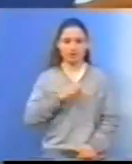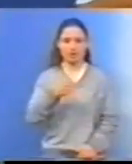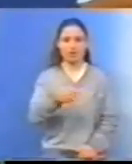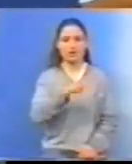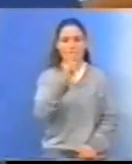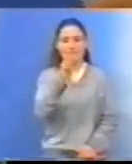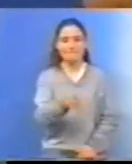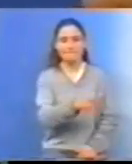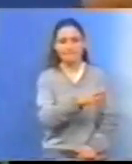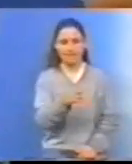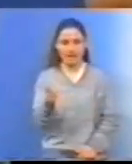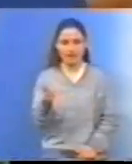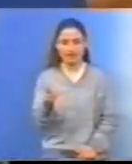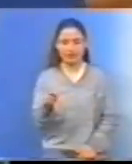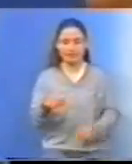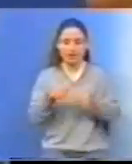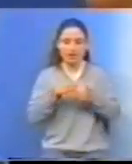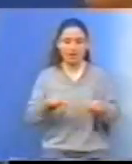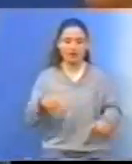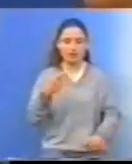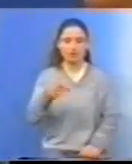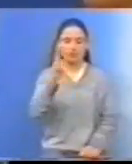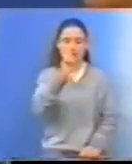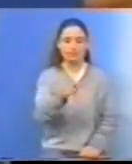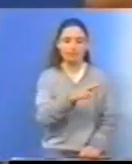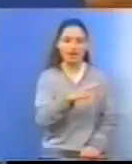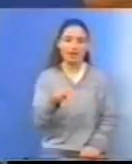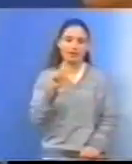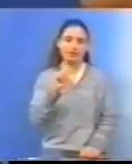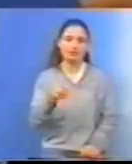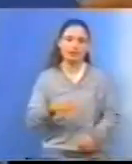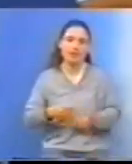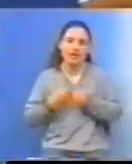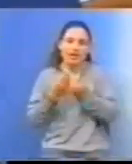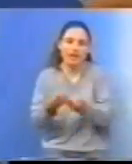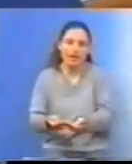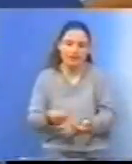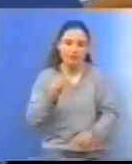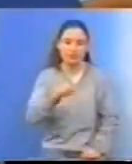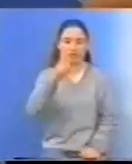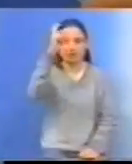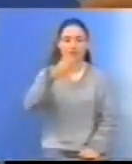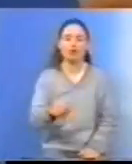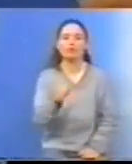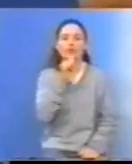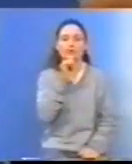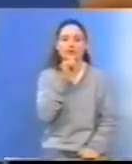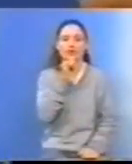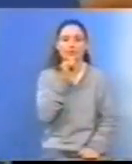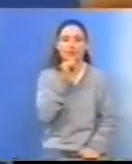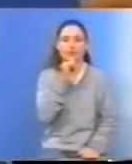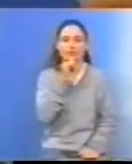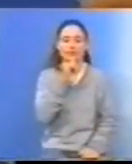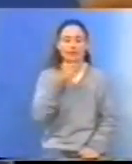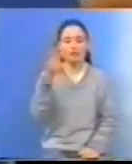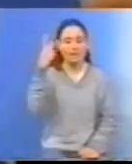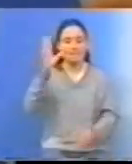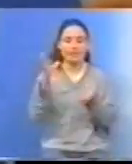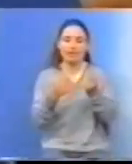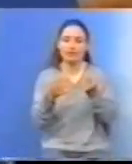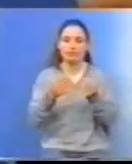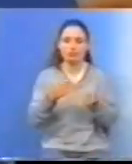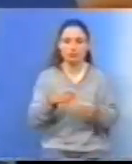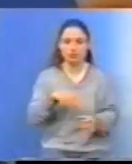vocação do padre Marcelo, foi aqui em Cruzeiro, num congresso de jovens que nós fizemos. Eu conto sempre